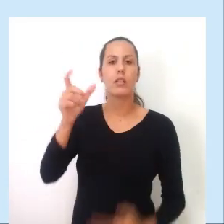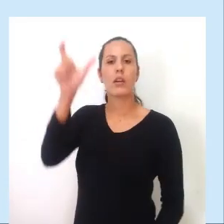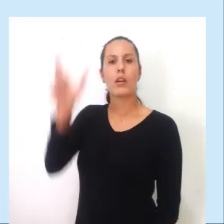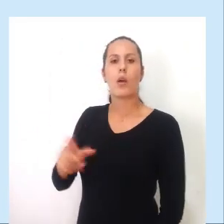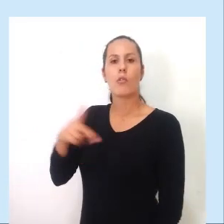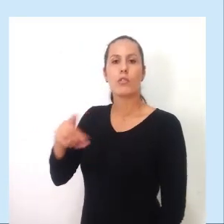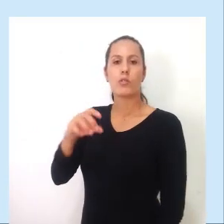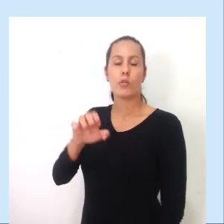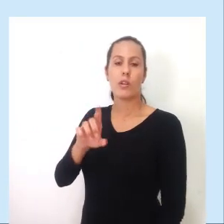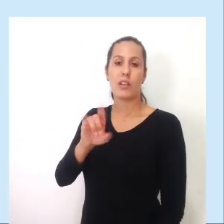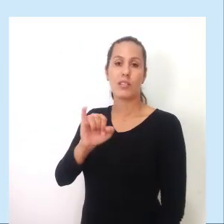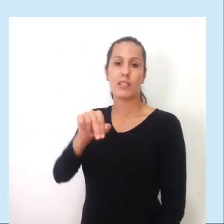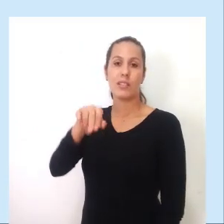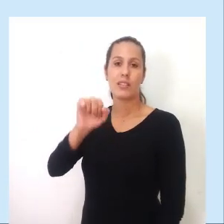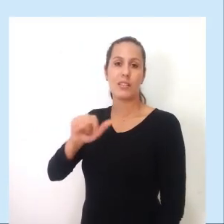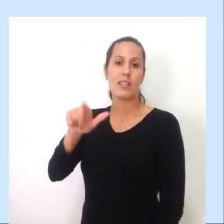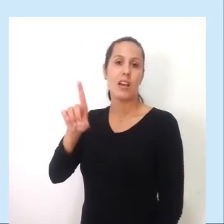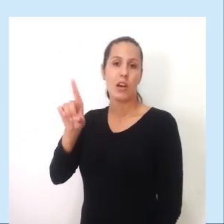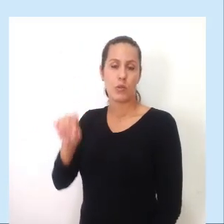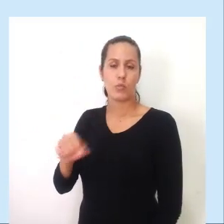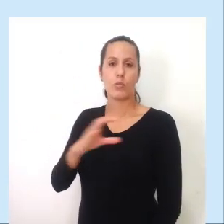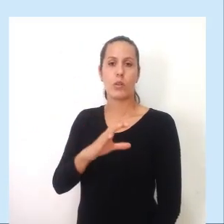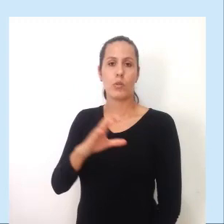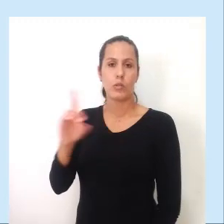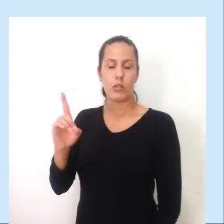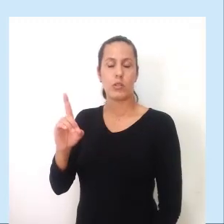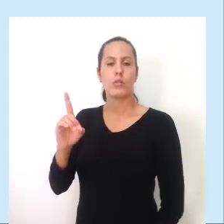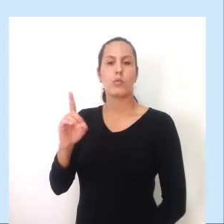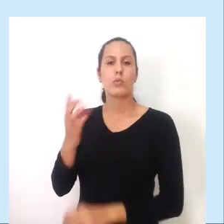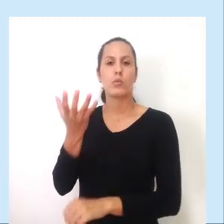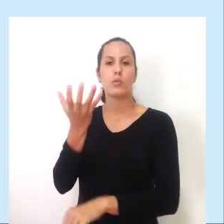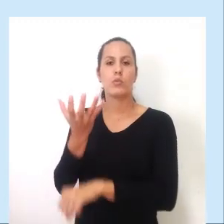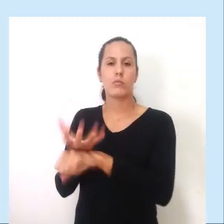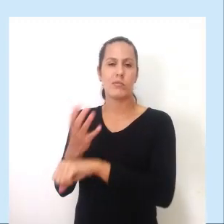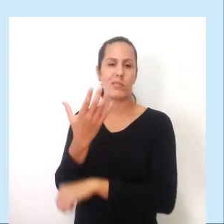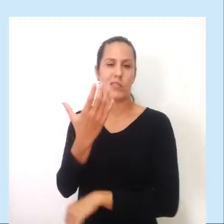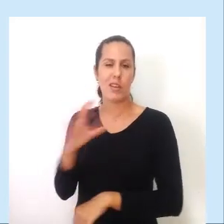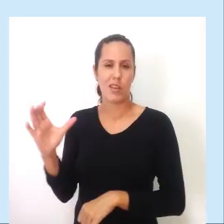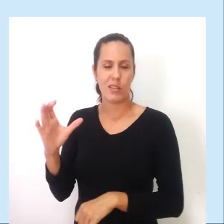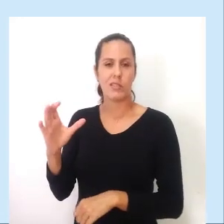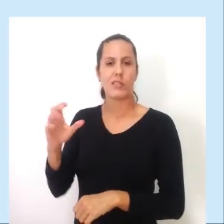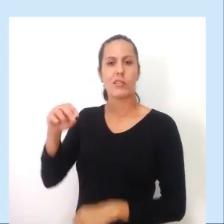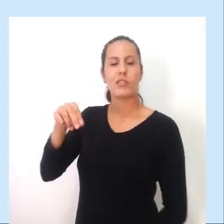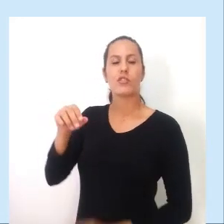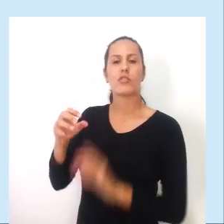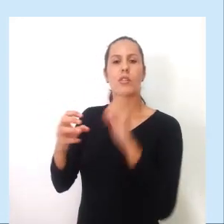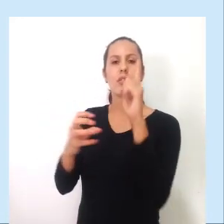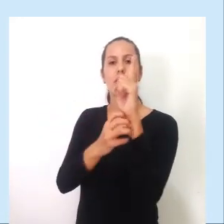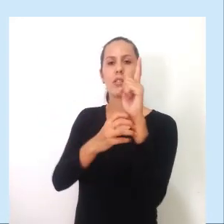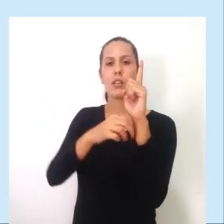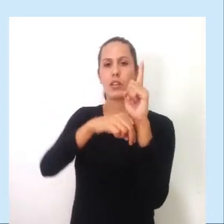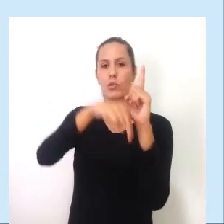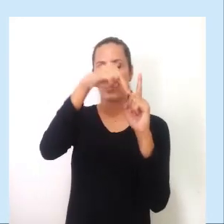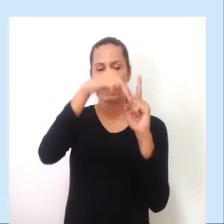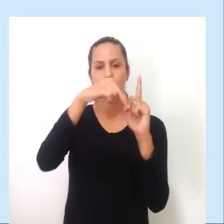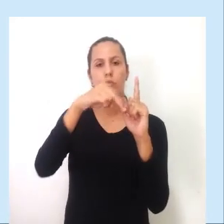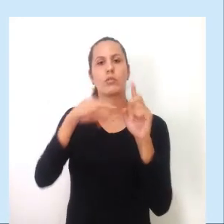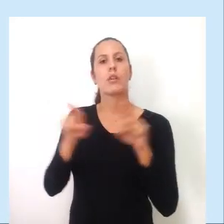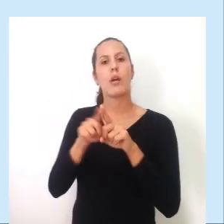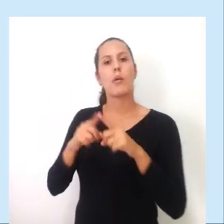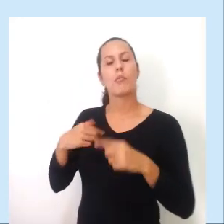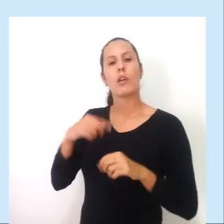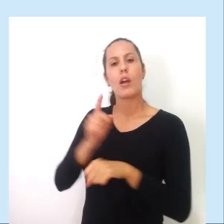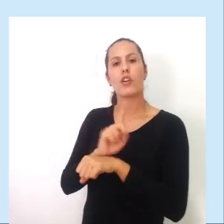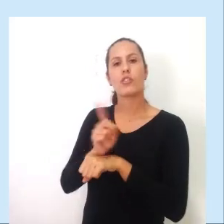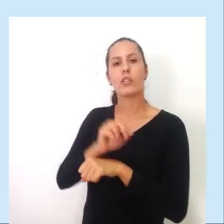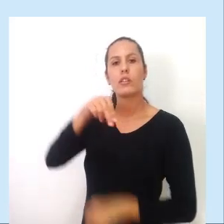agradecimento ao professor Edinaldo, ao coordenador de ciências da Recife Norte, à minha gerente da